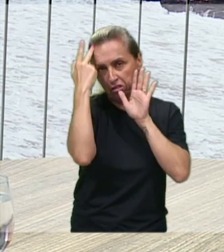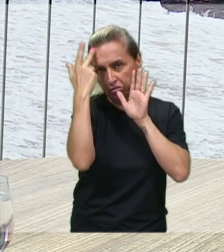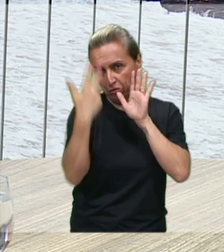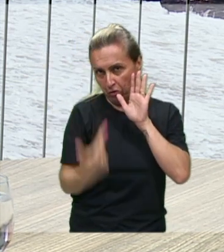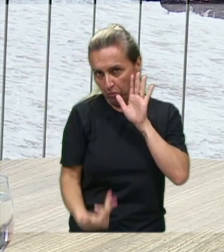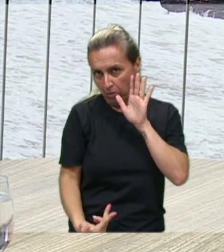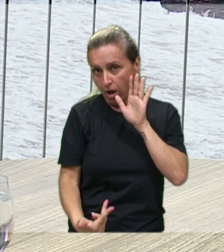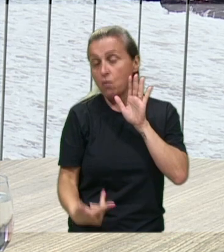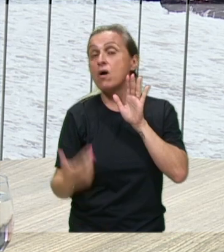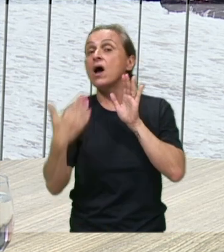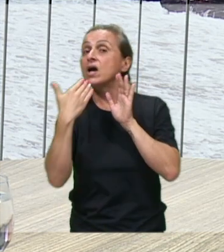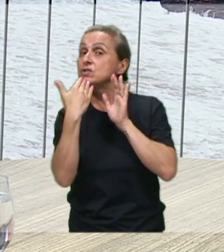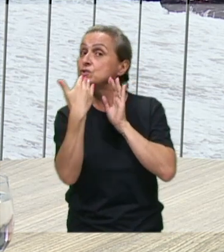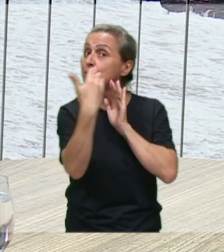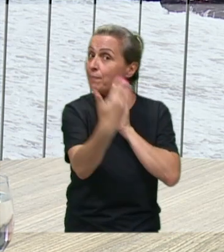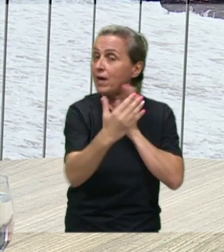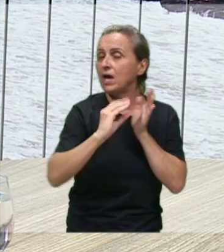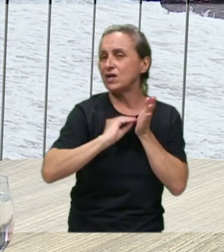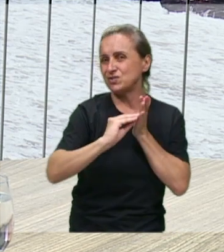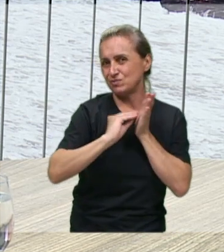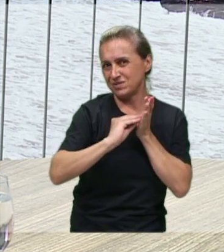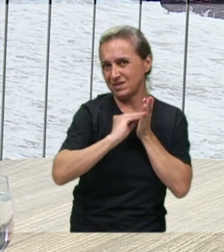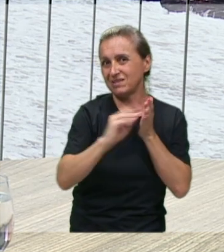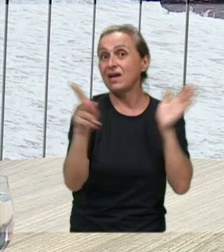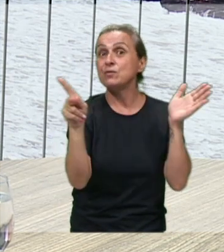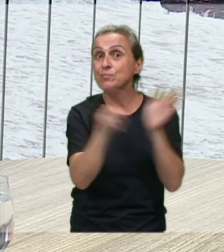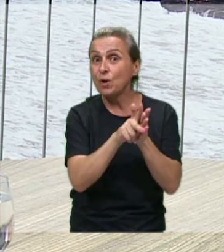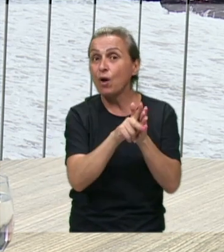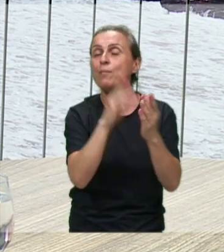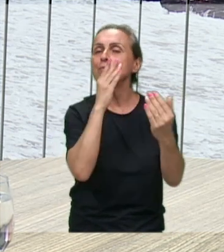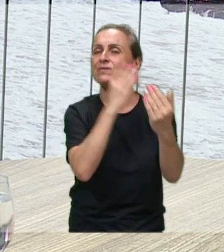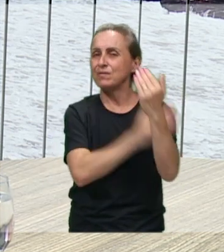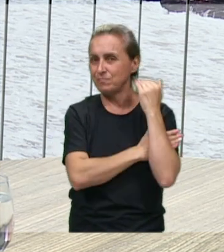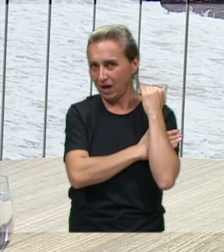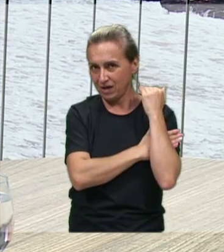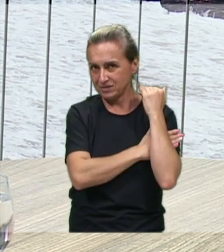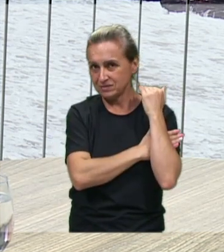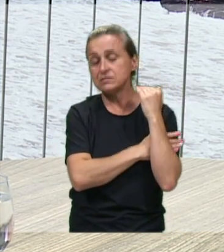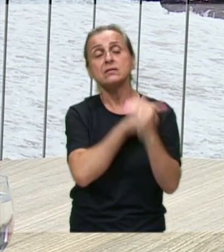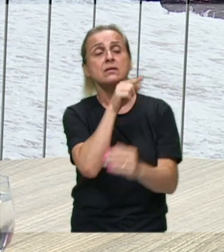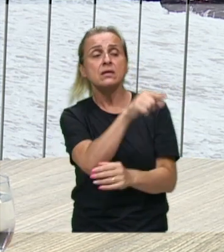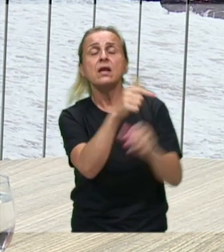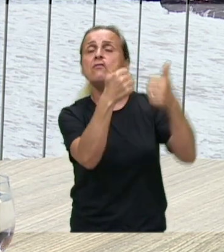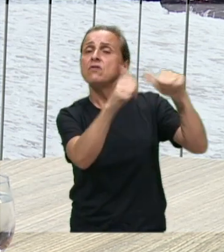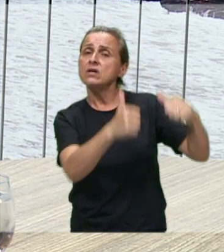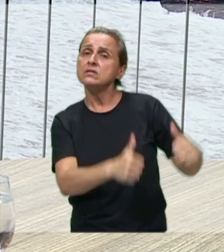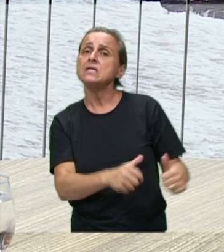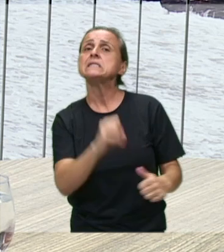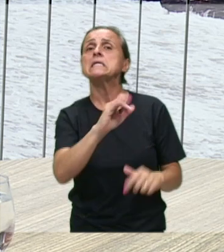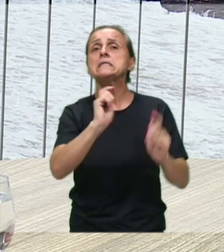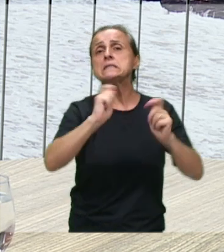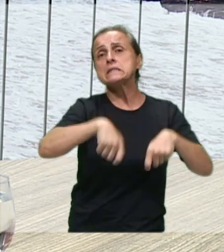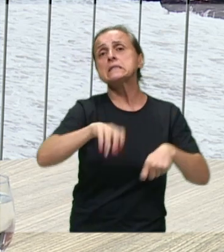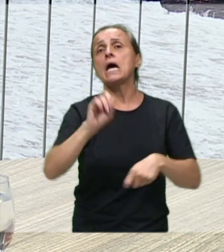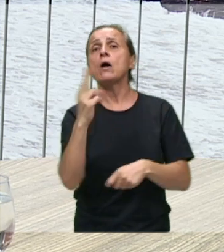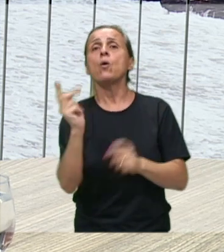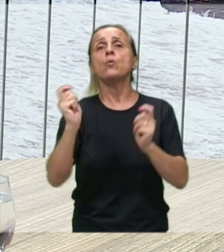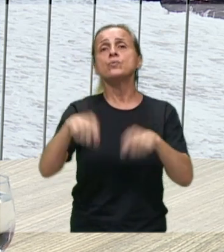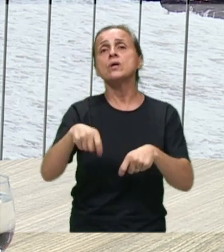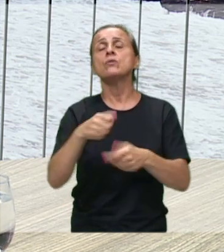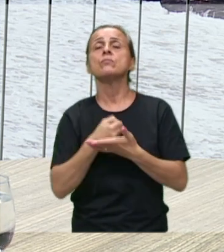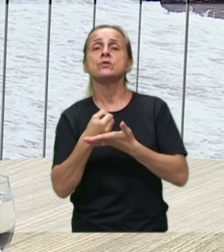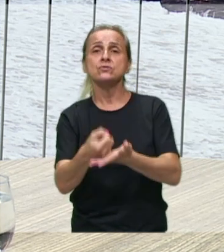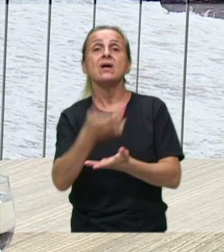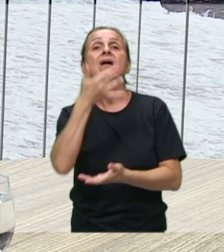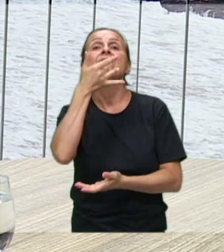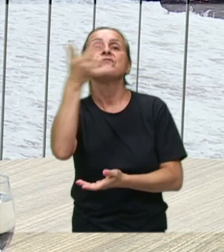ao secretário específico da pasta, ele vai analisar com a sua retaguarda do que pode ser feito. Então, acho que facilita hoje esse trabalho e nos